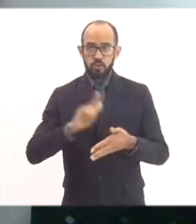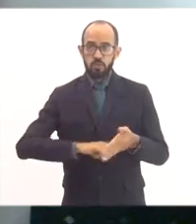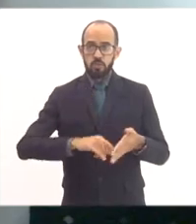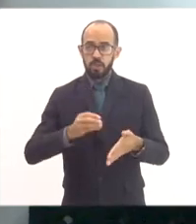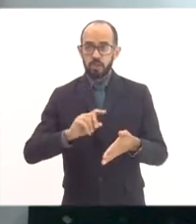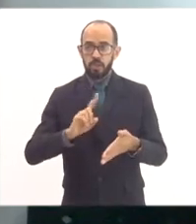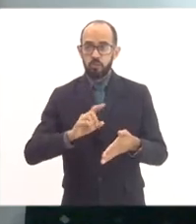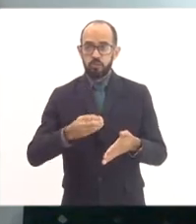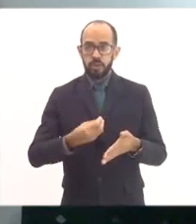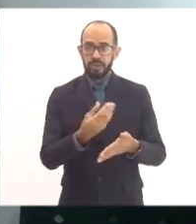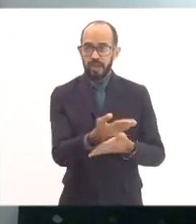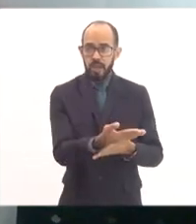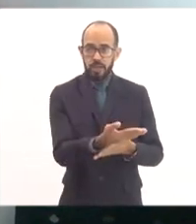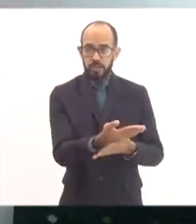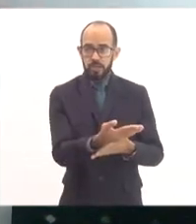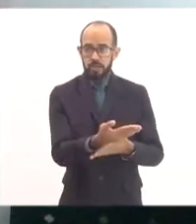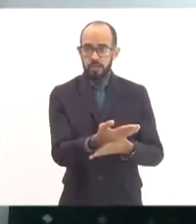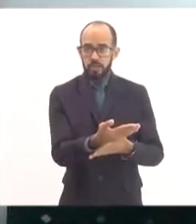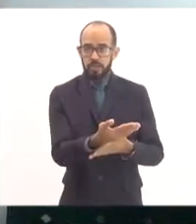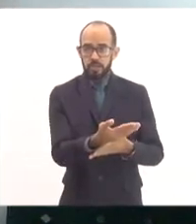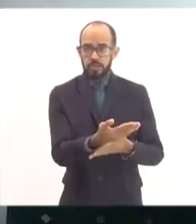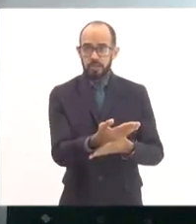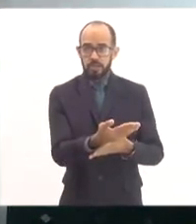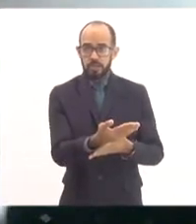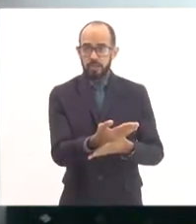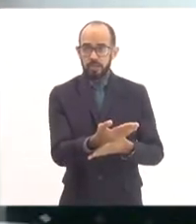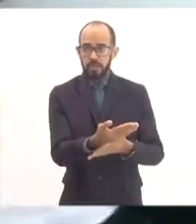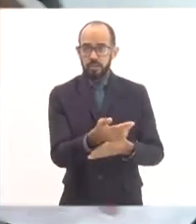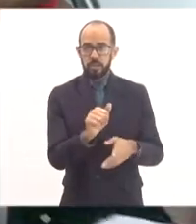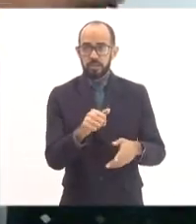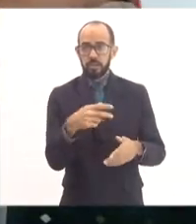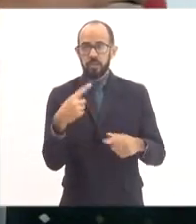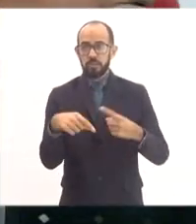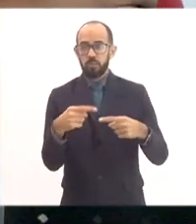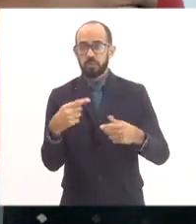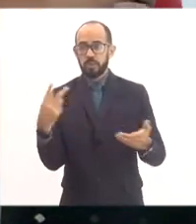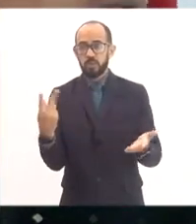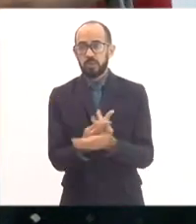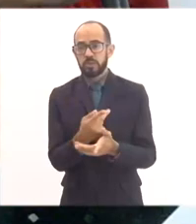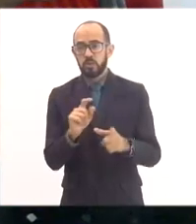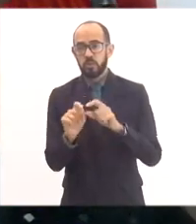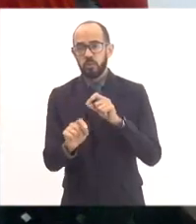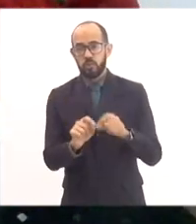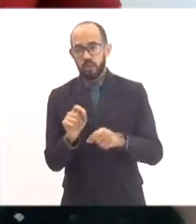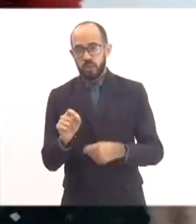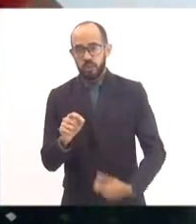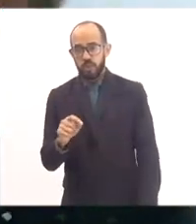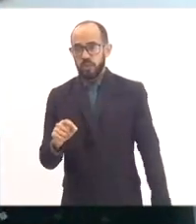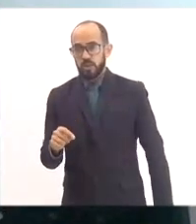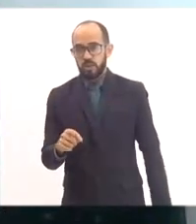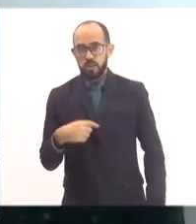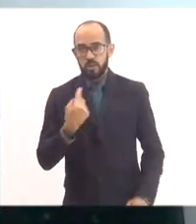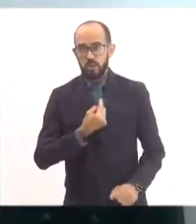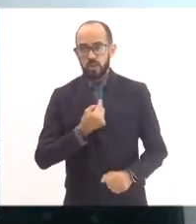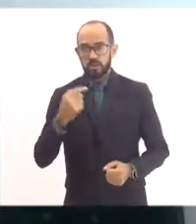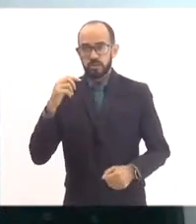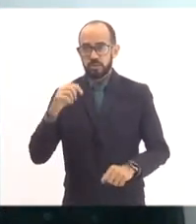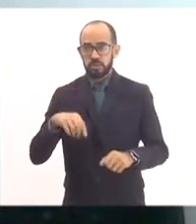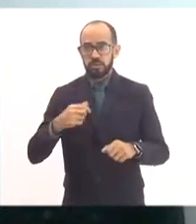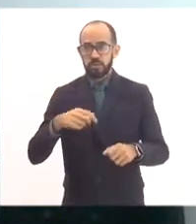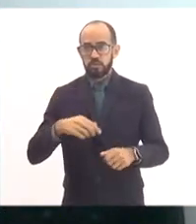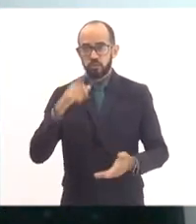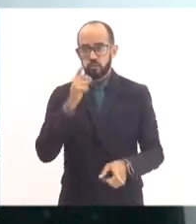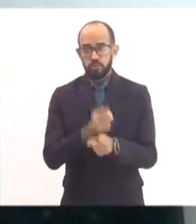entregue, não foi colocado à frente. E aí, o que isso ocorreu? Nós só viemos tomar ciência disso há um ano